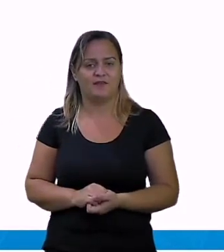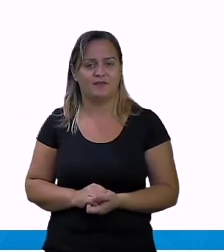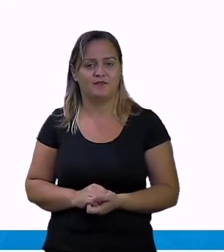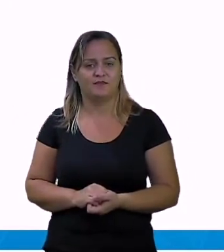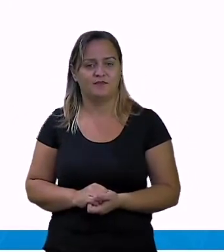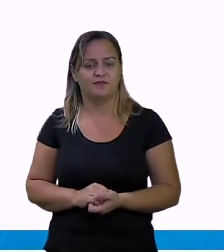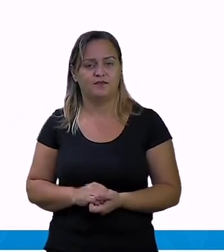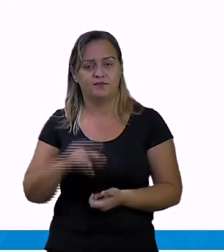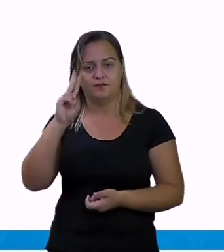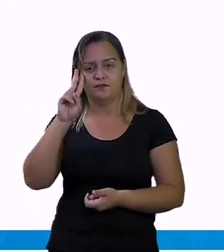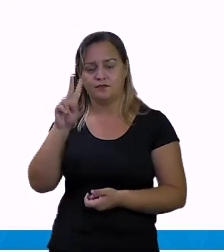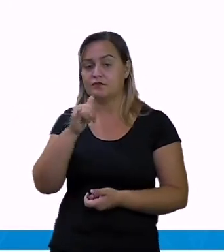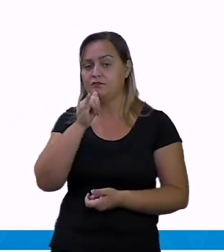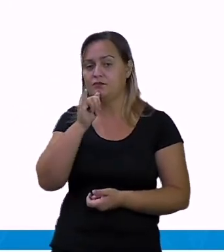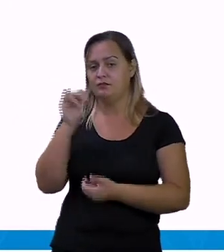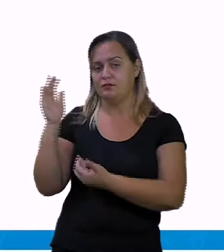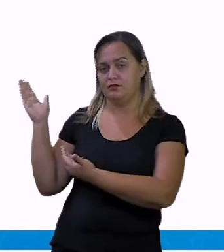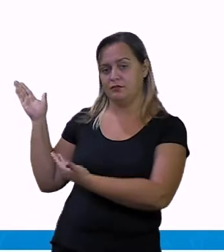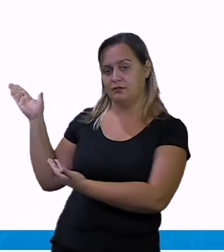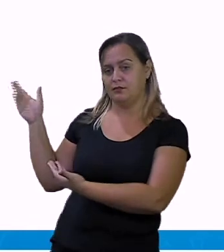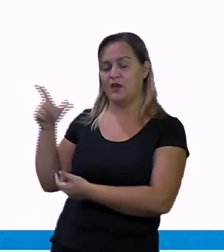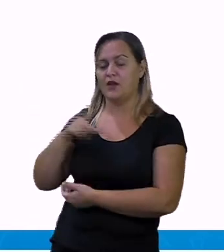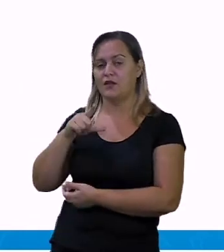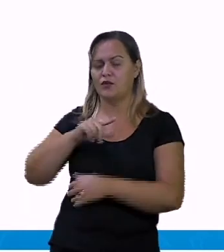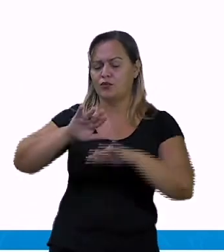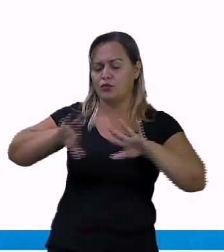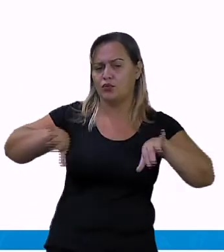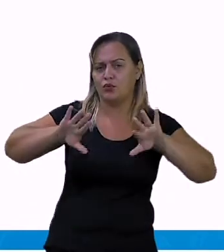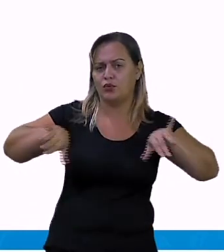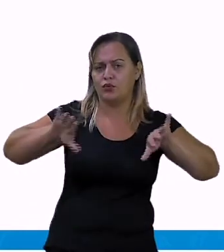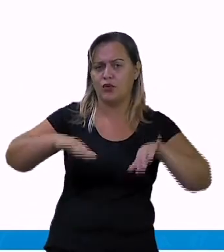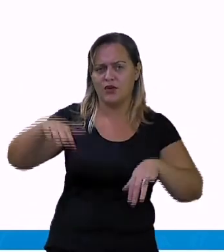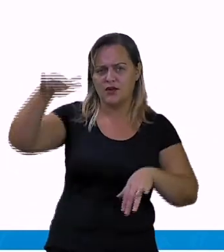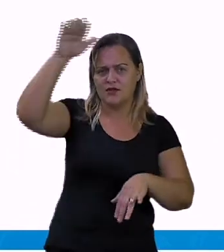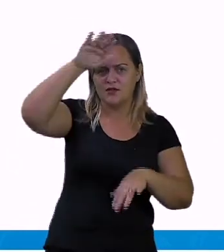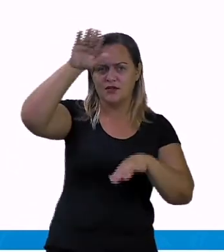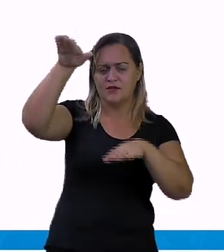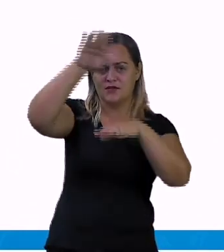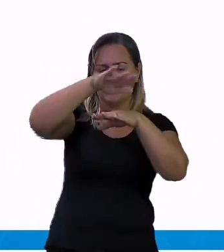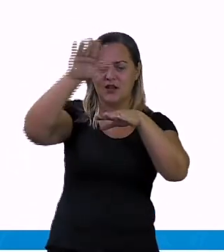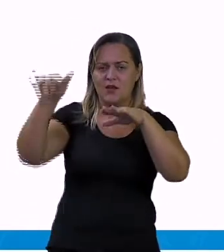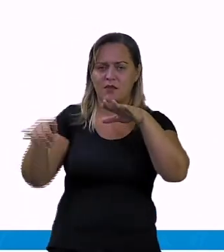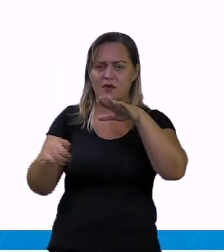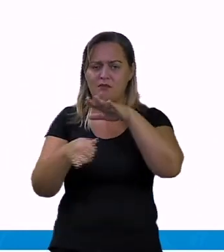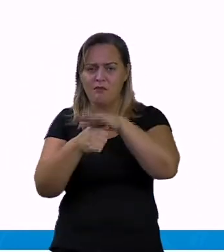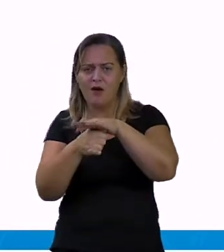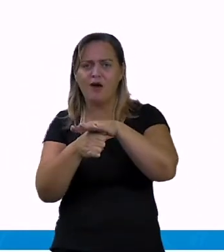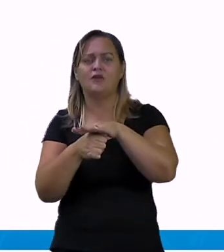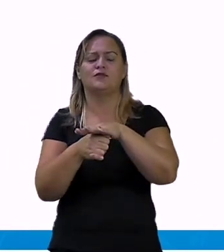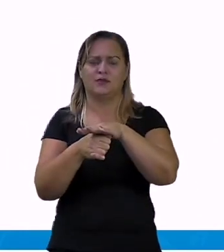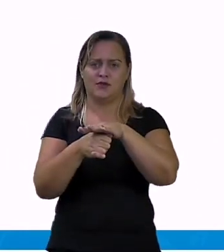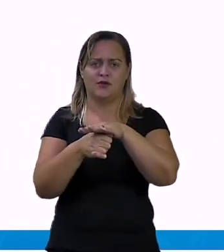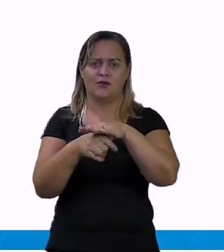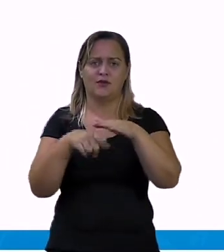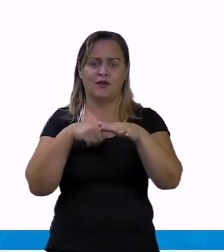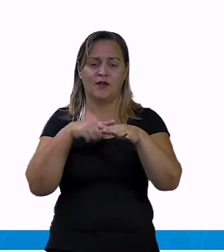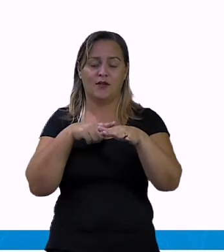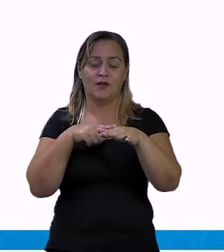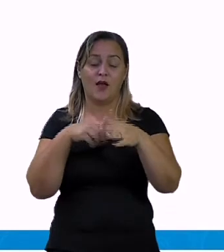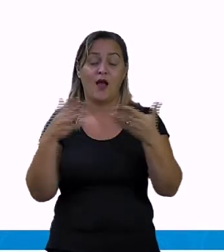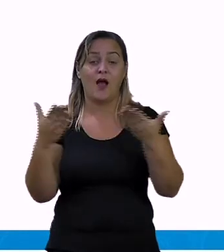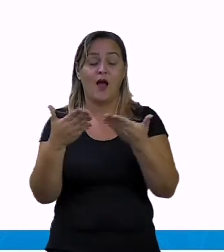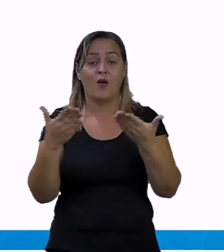tem nadadeiras superiores, inferiores, tem cauda? No caso delas, isso não